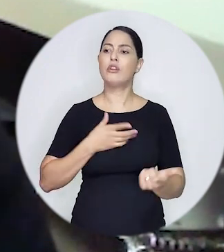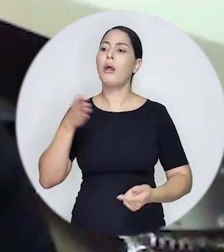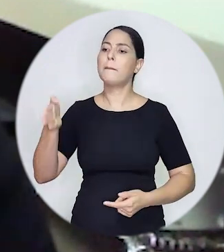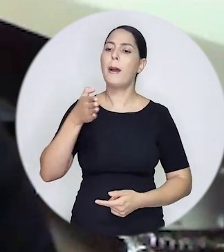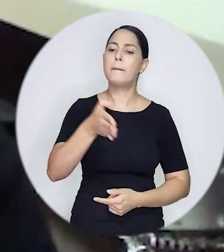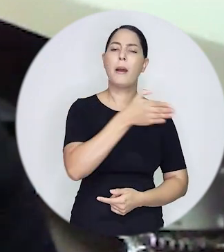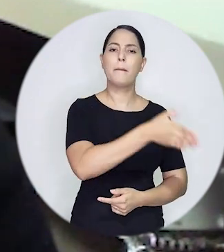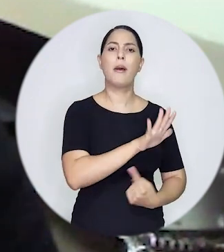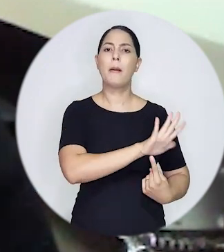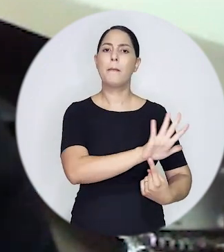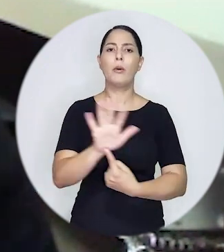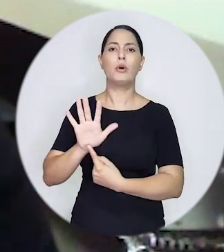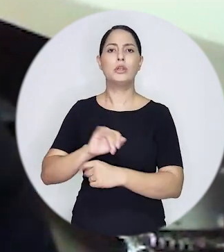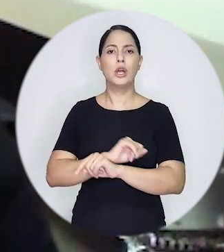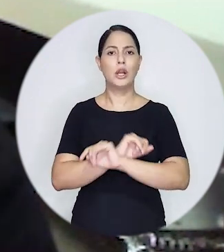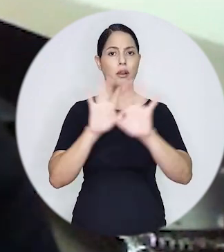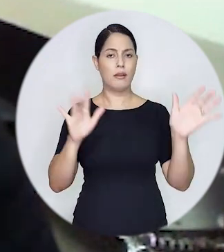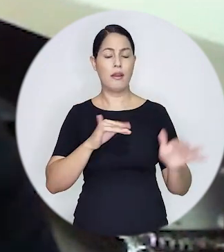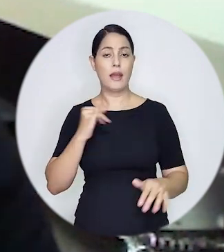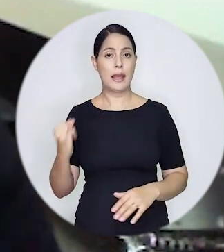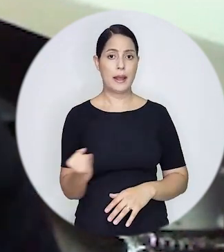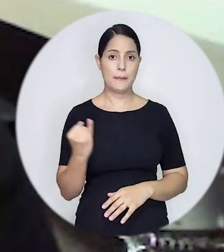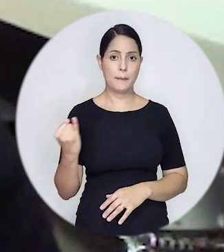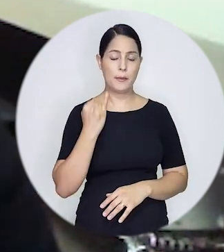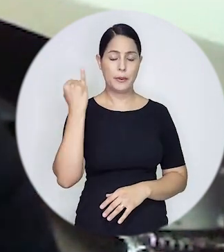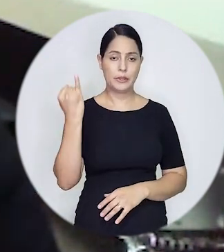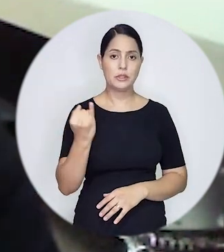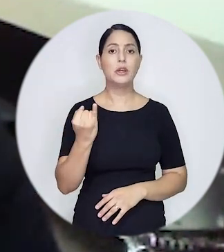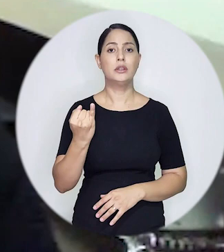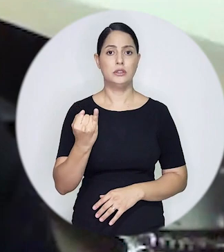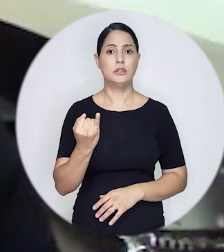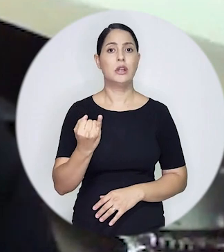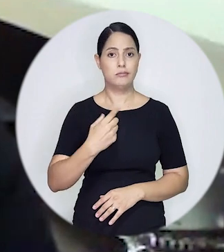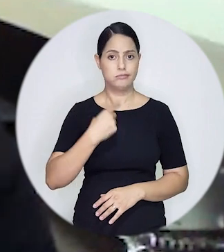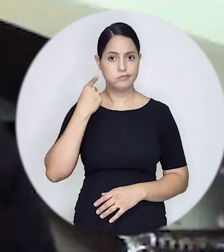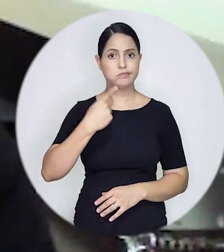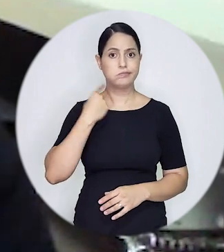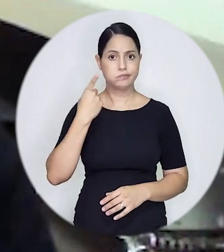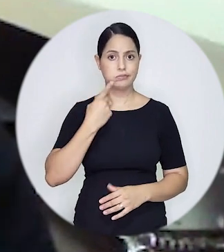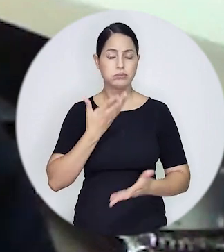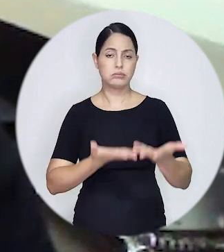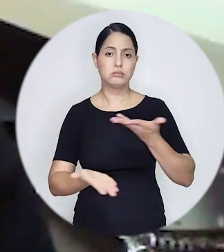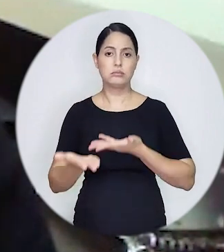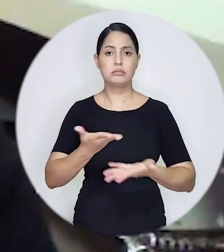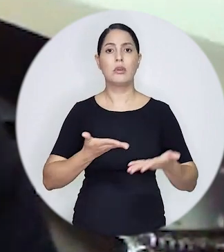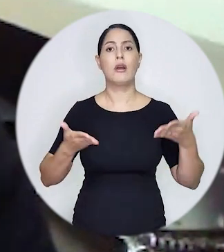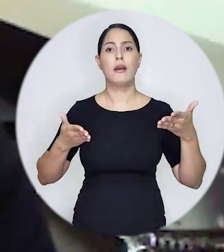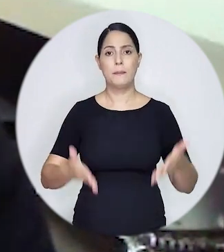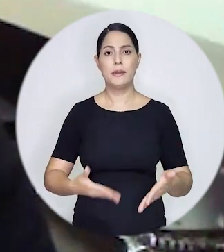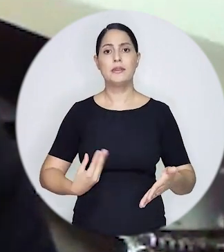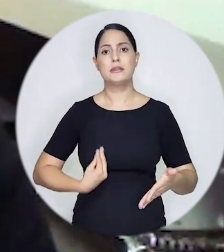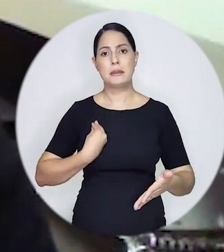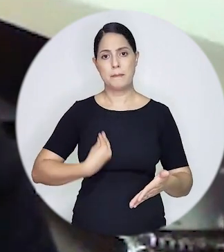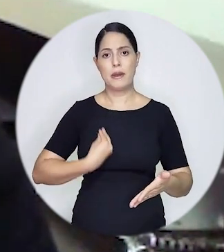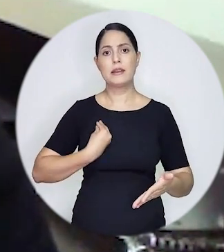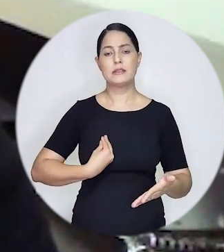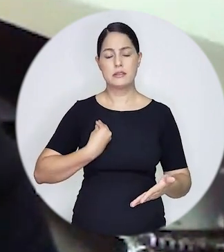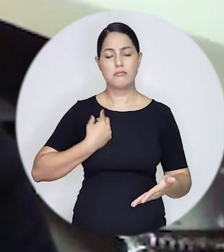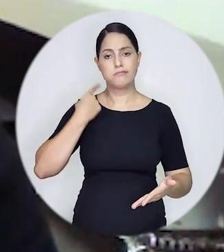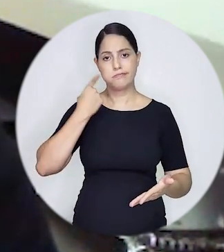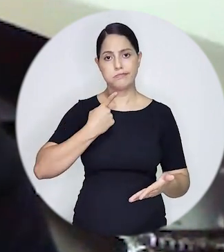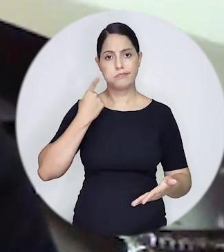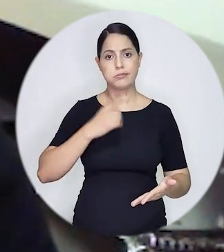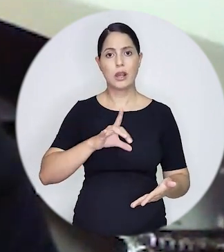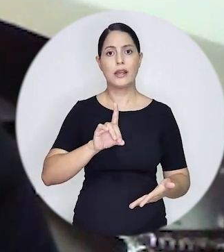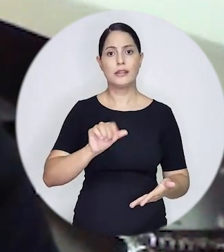demonstrando a importância, os números e índices que demonstram o quanto é eficiente essa alternativa da